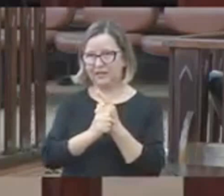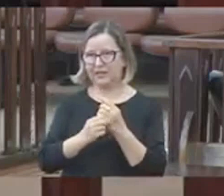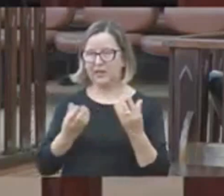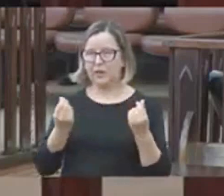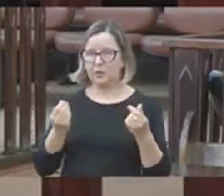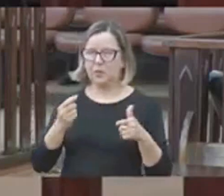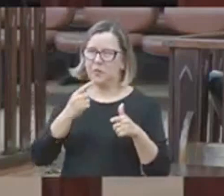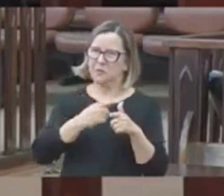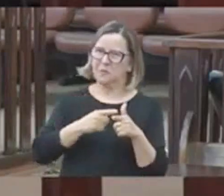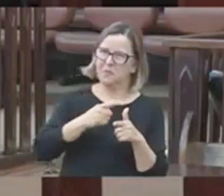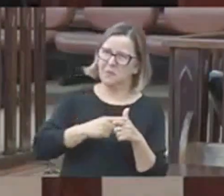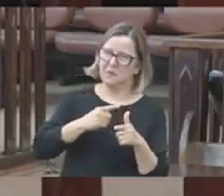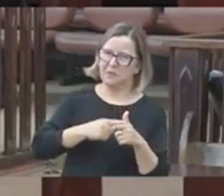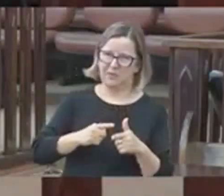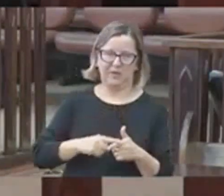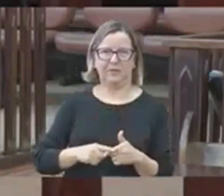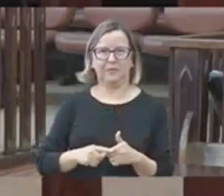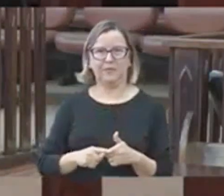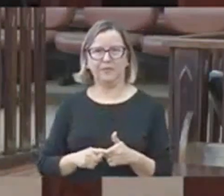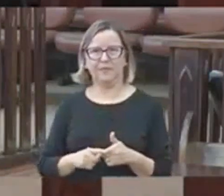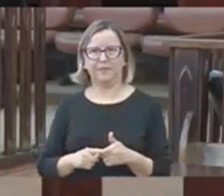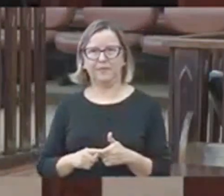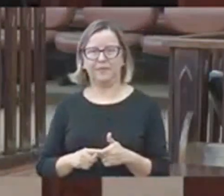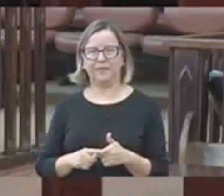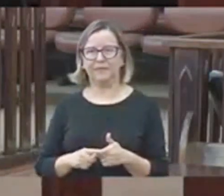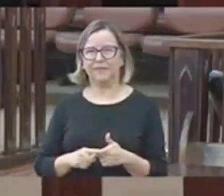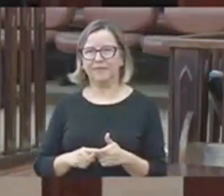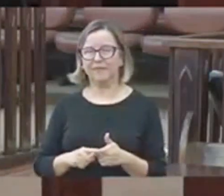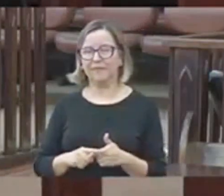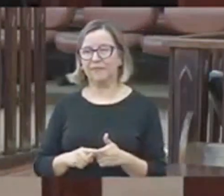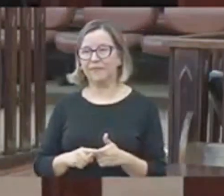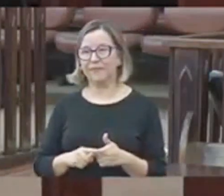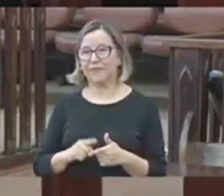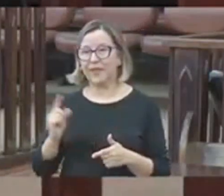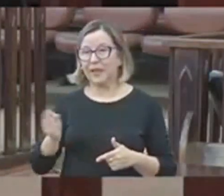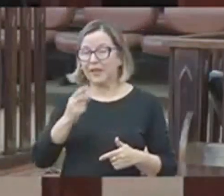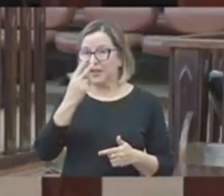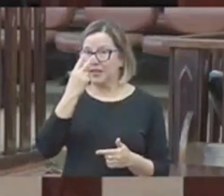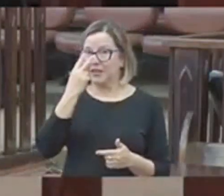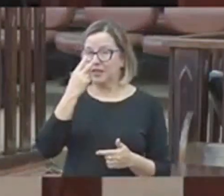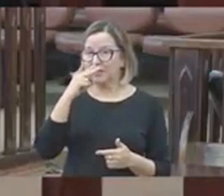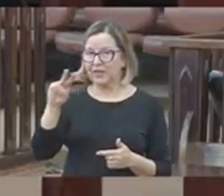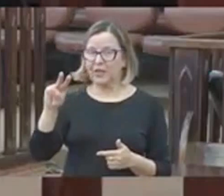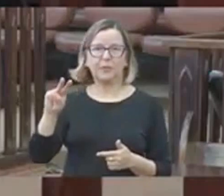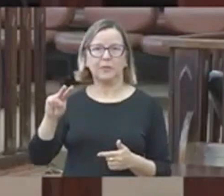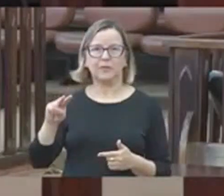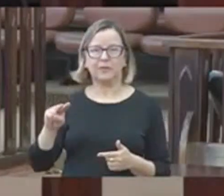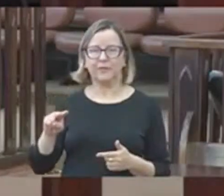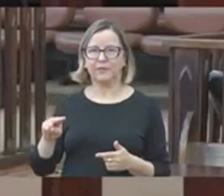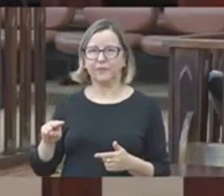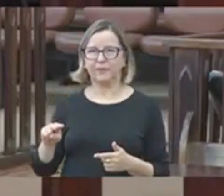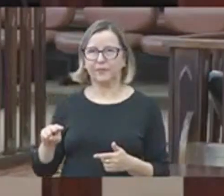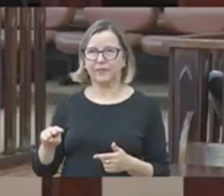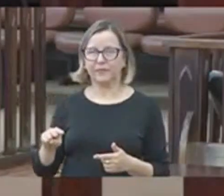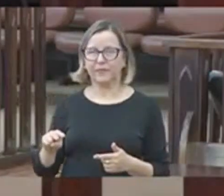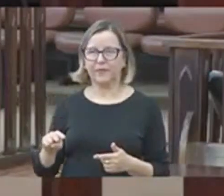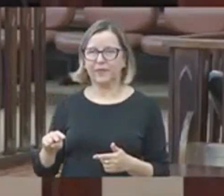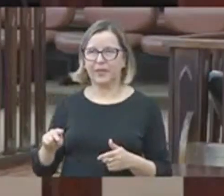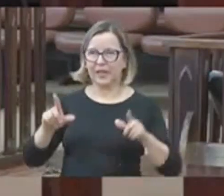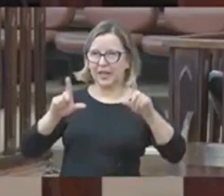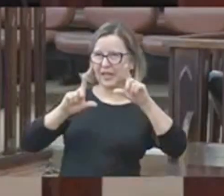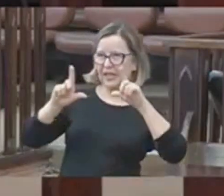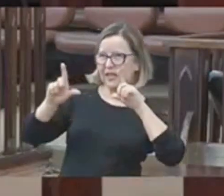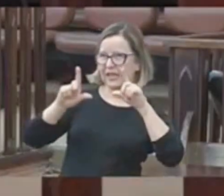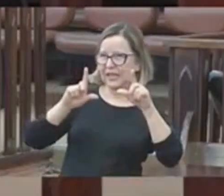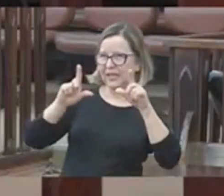machismo e ao feminismo. Nós vemos uma pregação insistente da televisão,